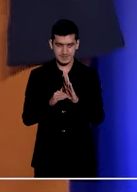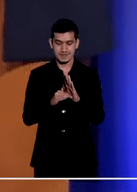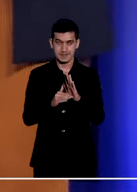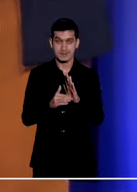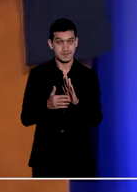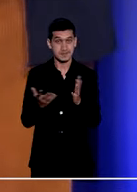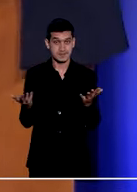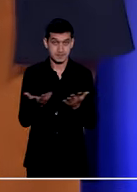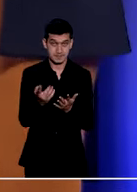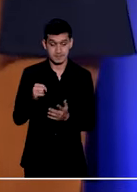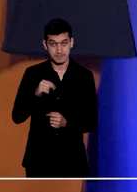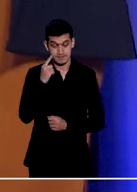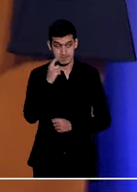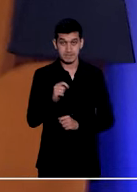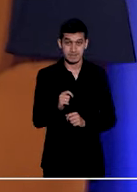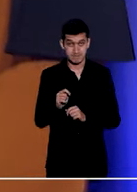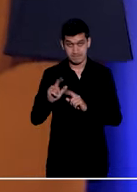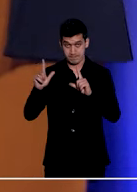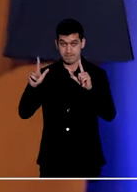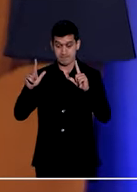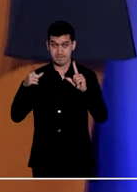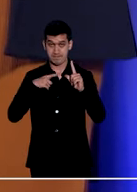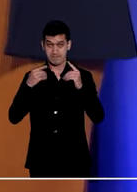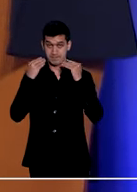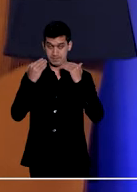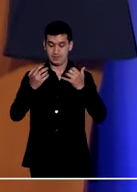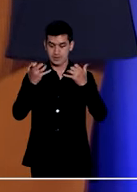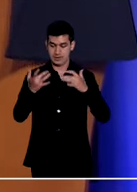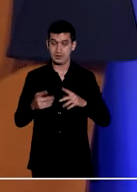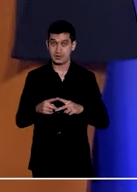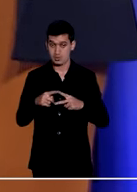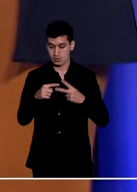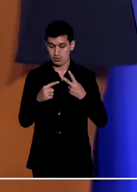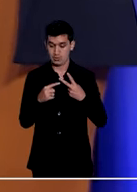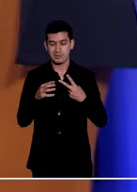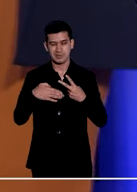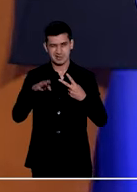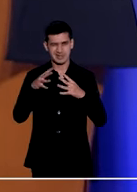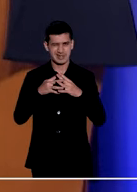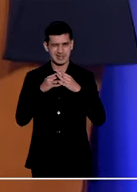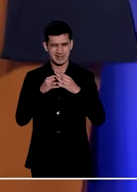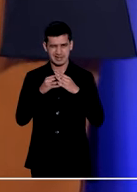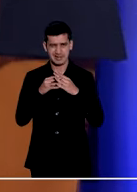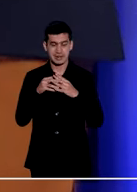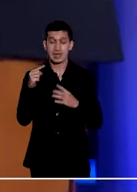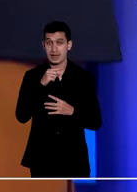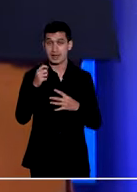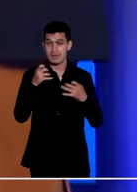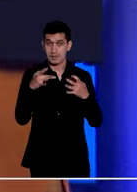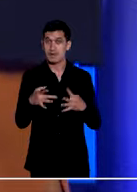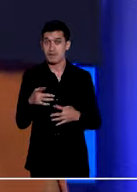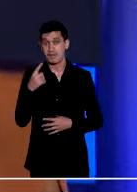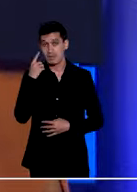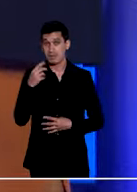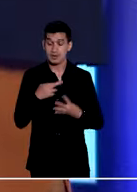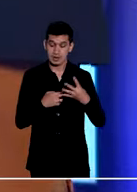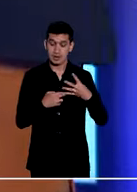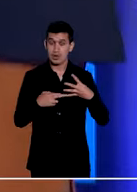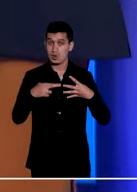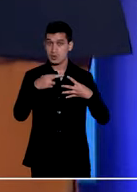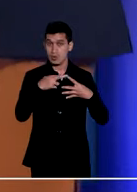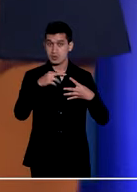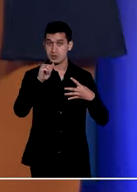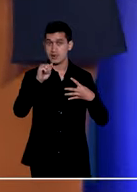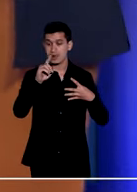comigo aqui no telão para eu te explicar dois termos mais complicados da reportagem recurso adesivo